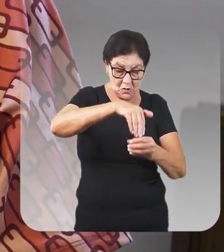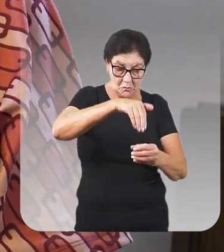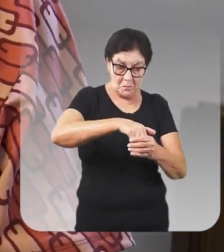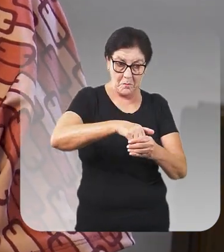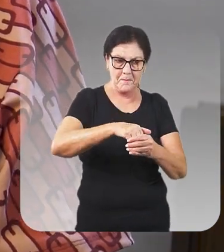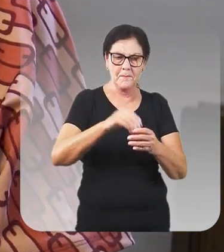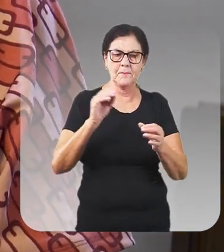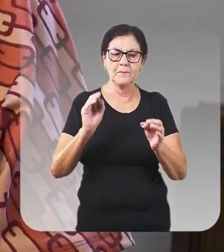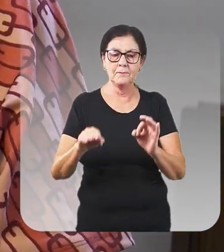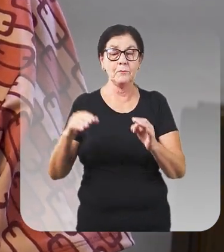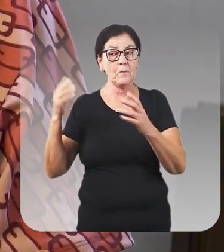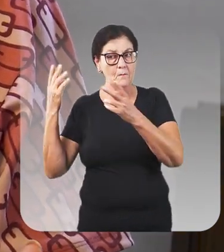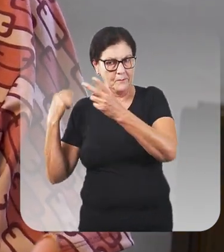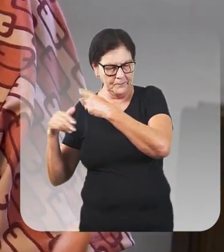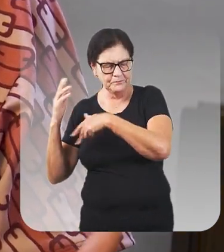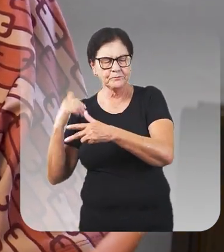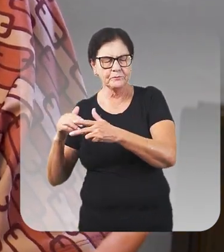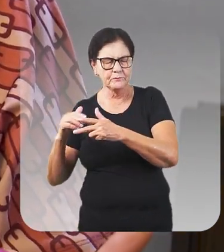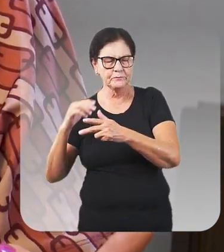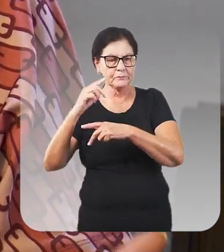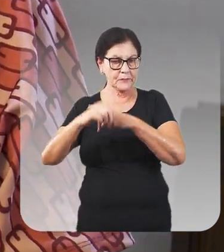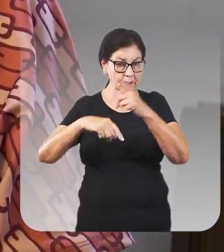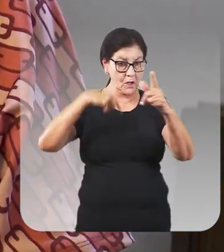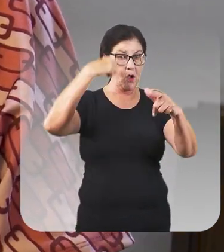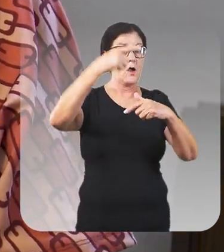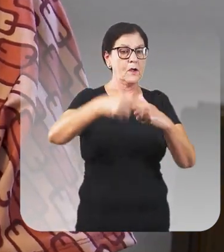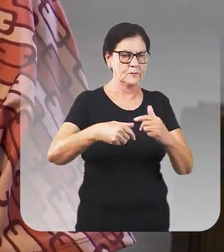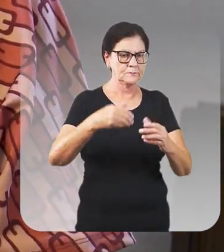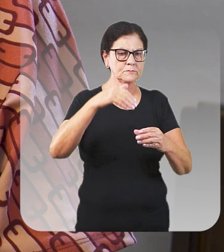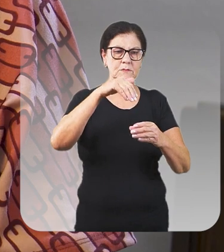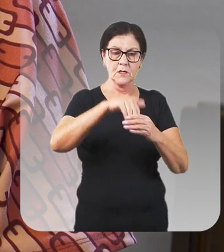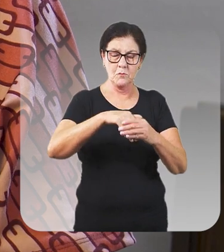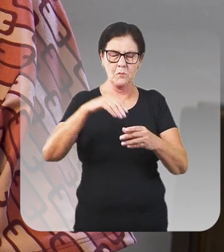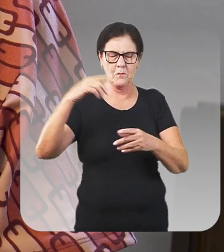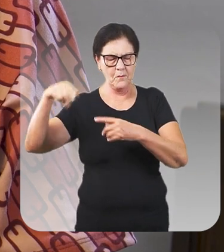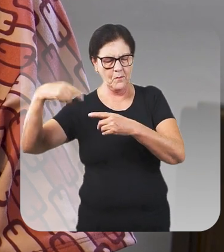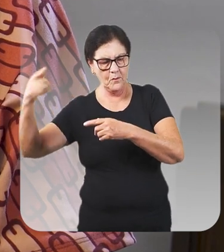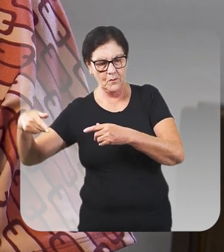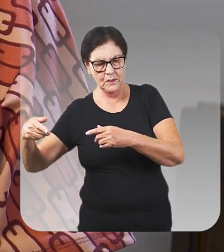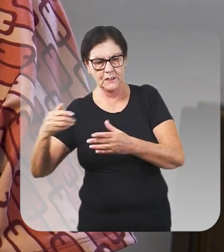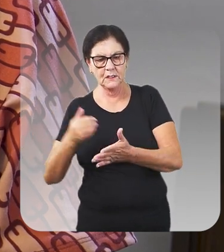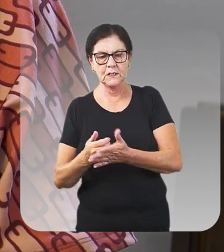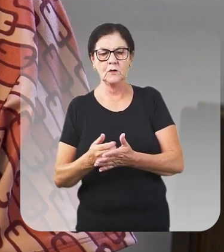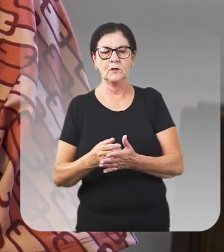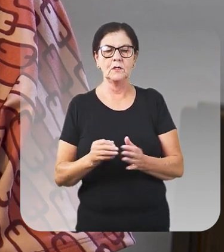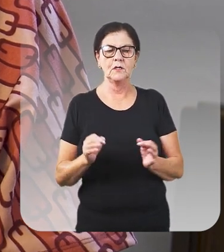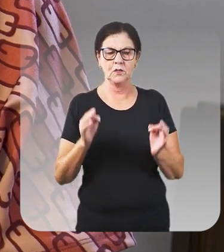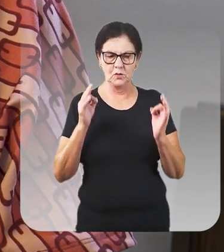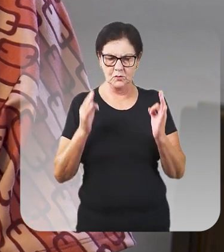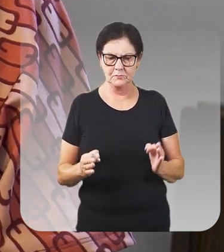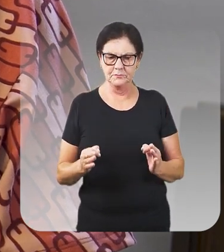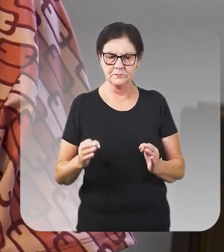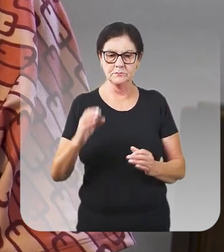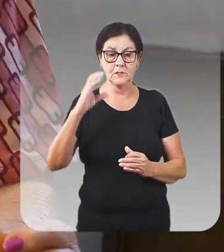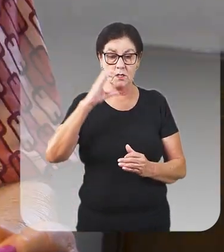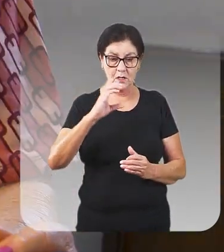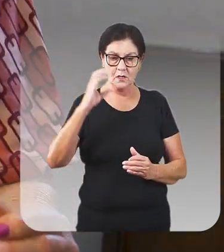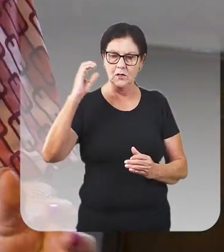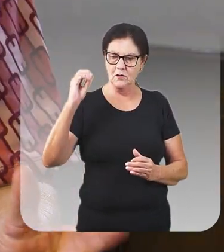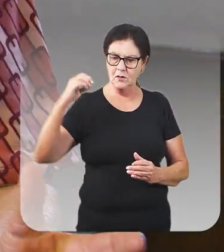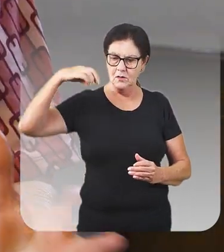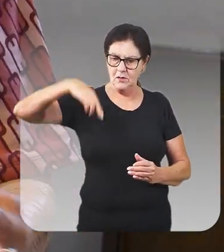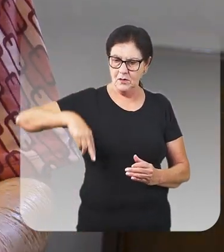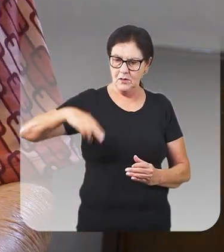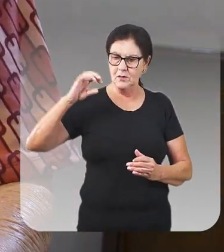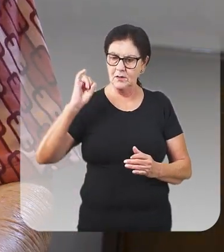do que, existia também, depois de eleito, existia uma chamada comissão verificadora.